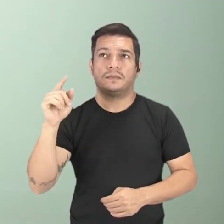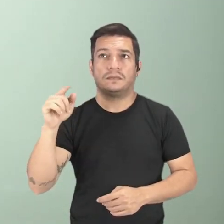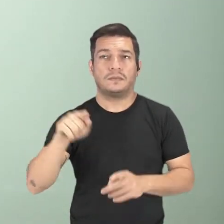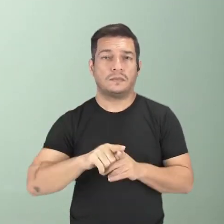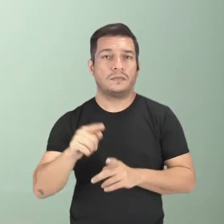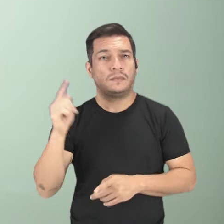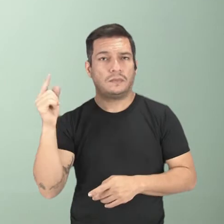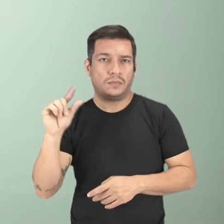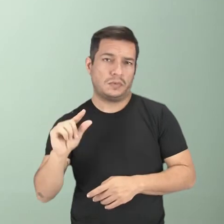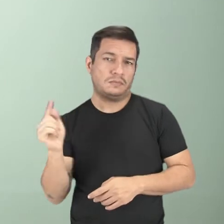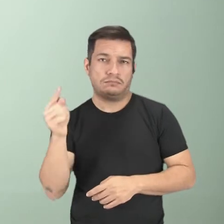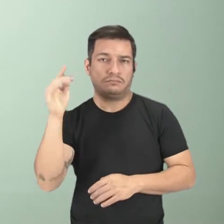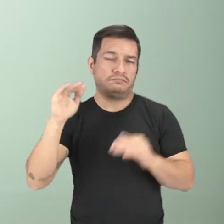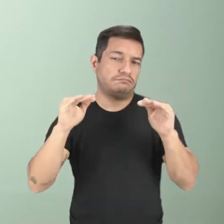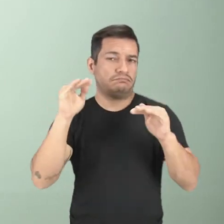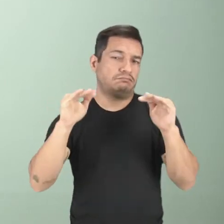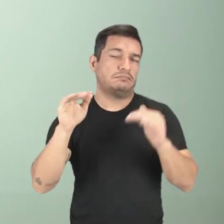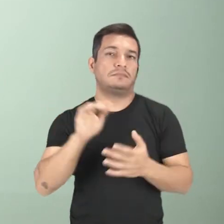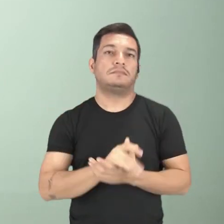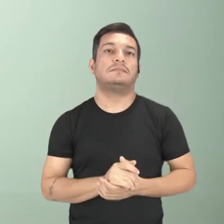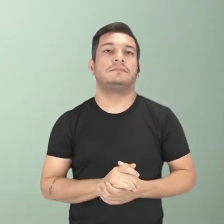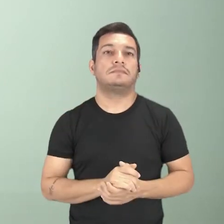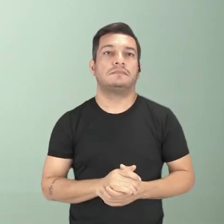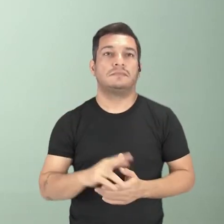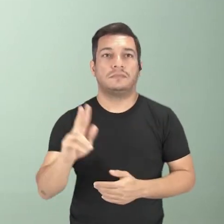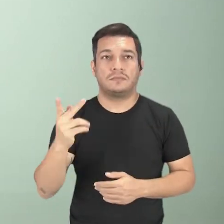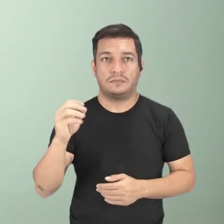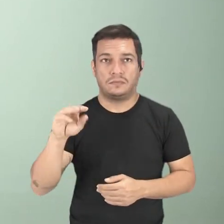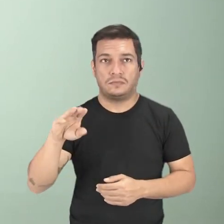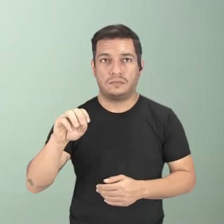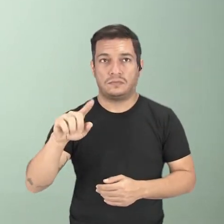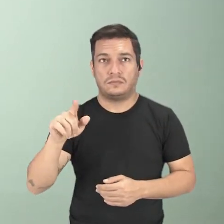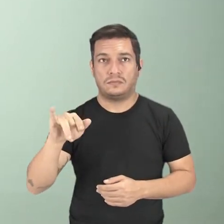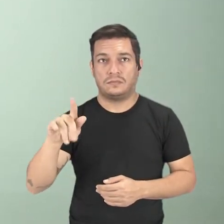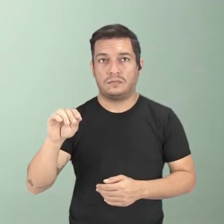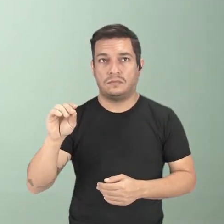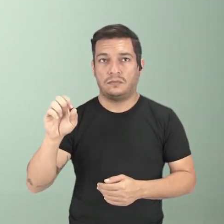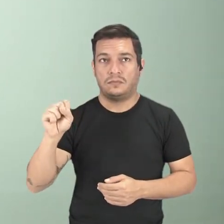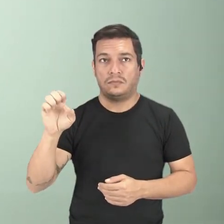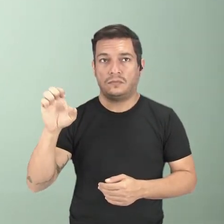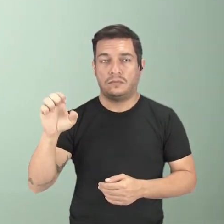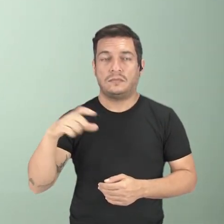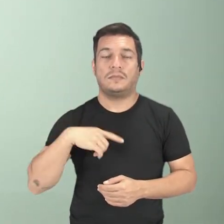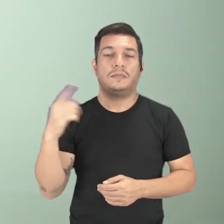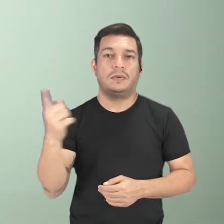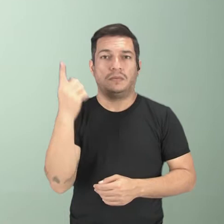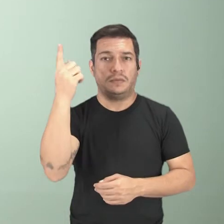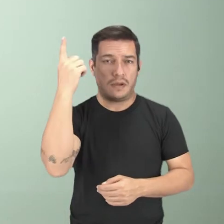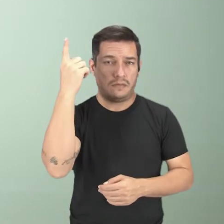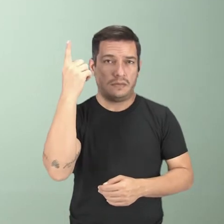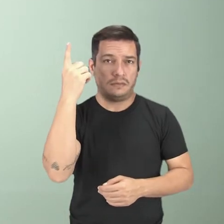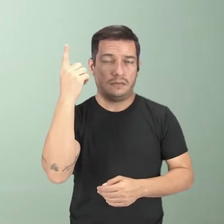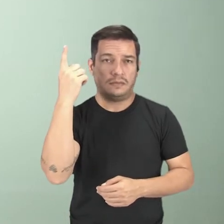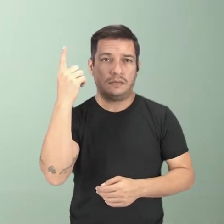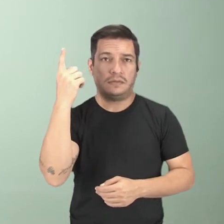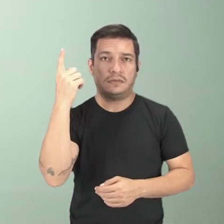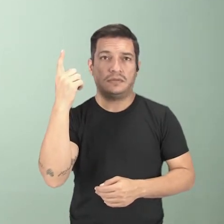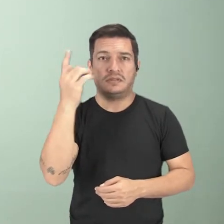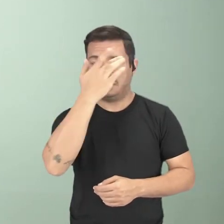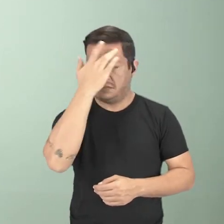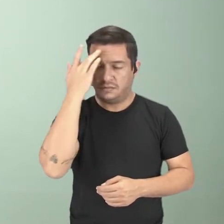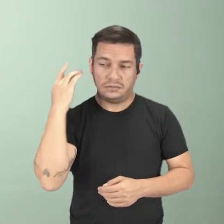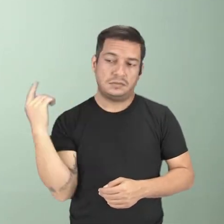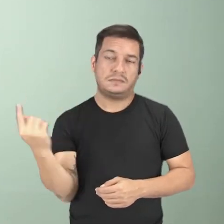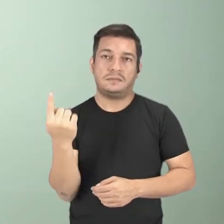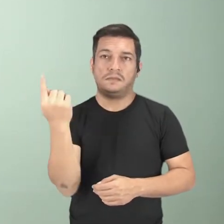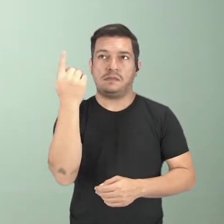menos alto. Se eu tiver a homozigose para uma altura muito alta, uma pessoa